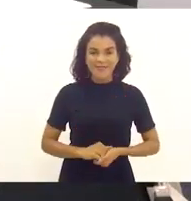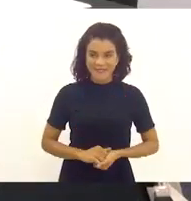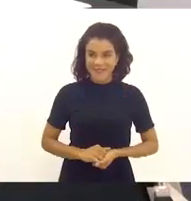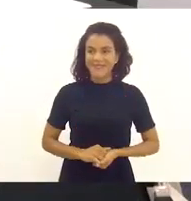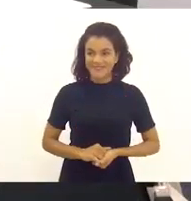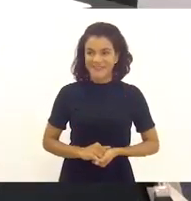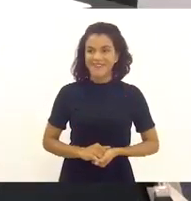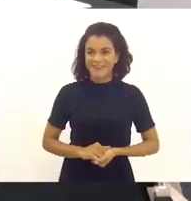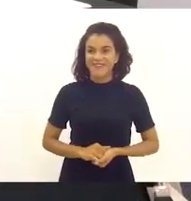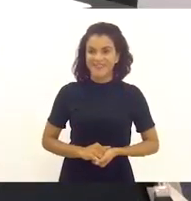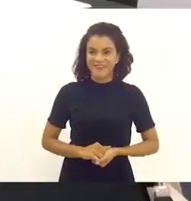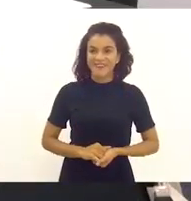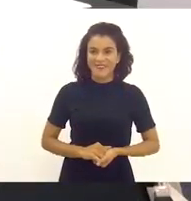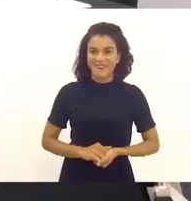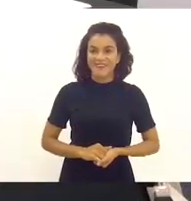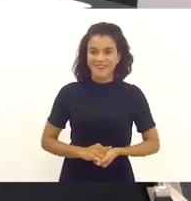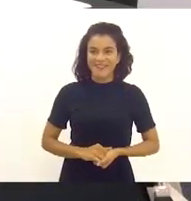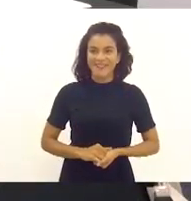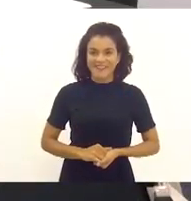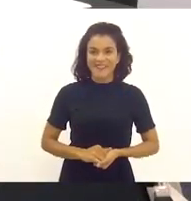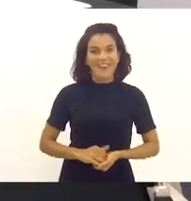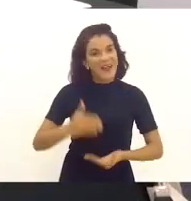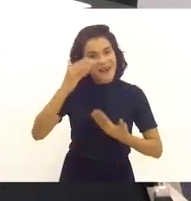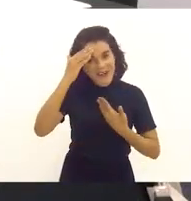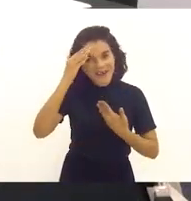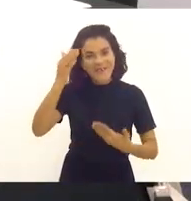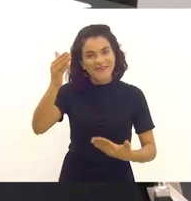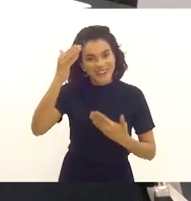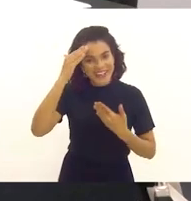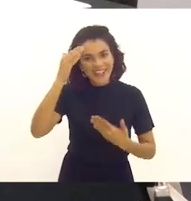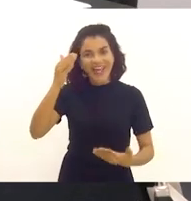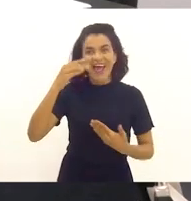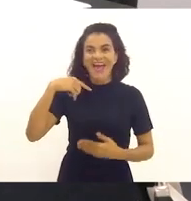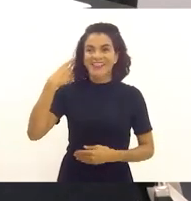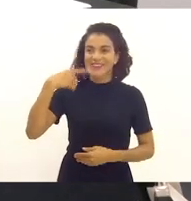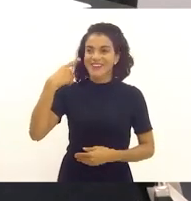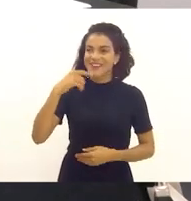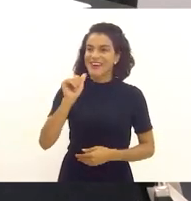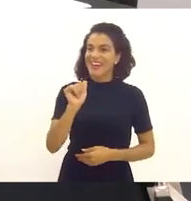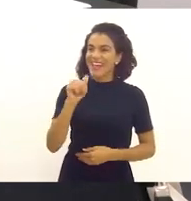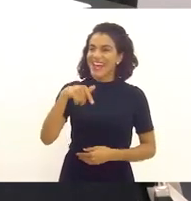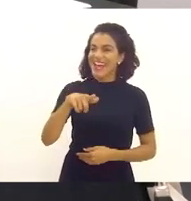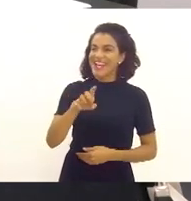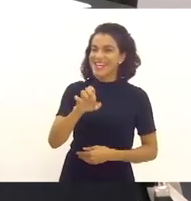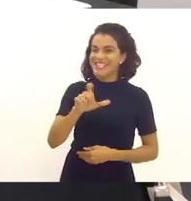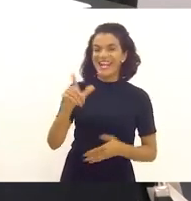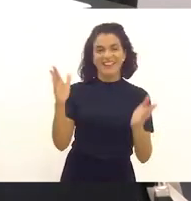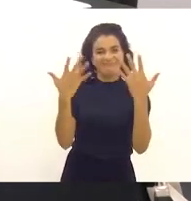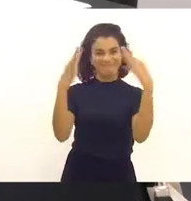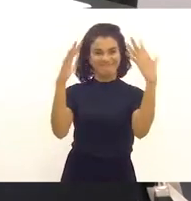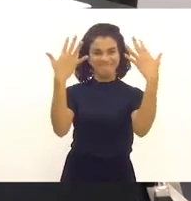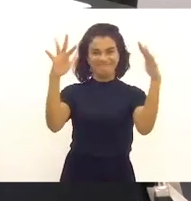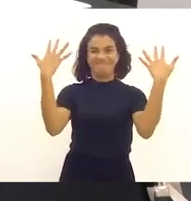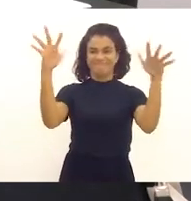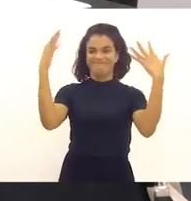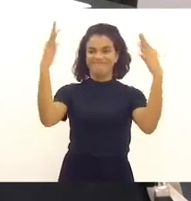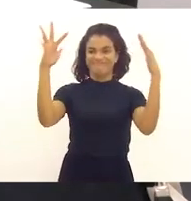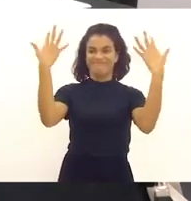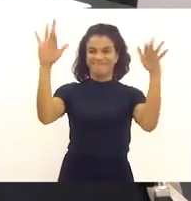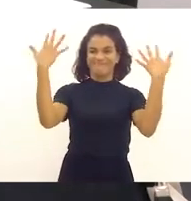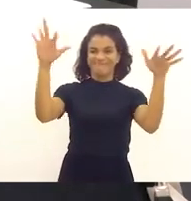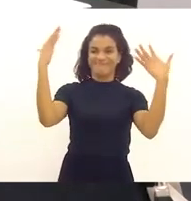para vocês também muito obrigada doutora Ângela muito obrigada